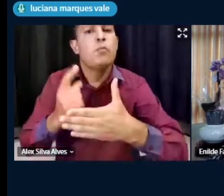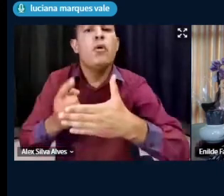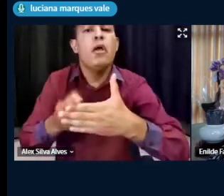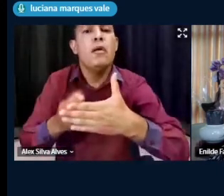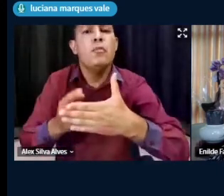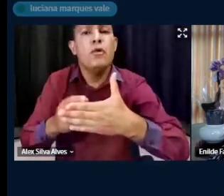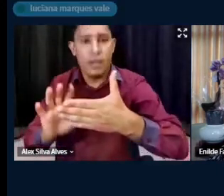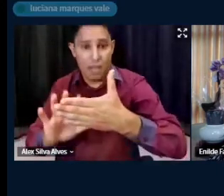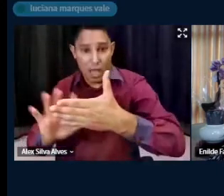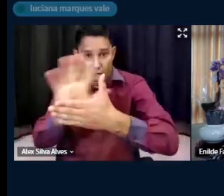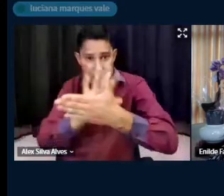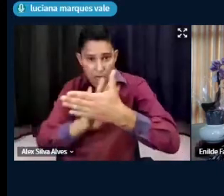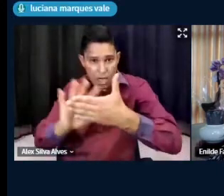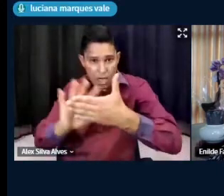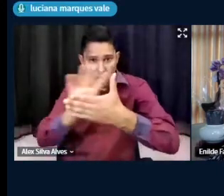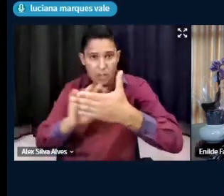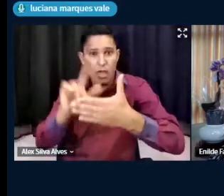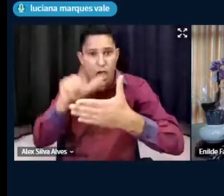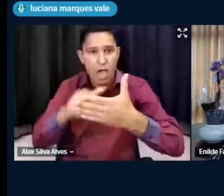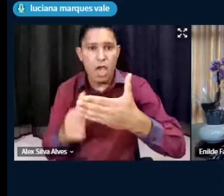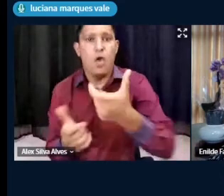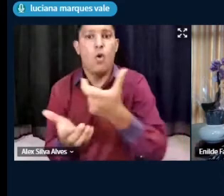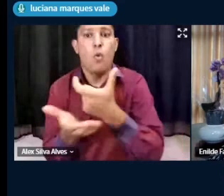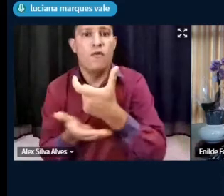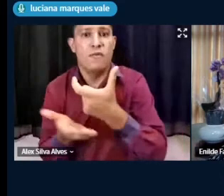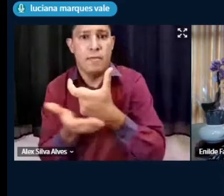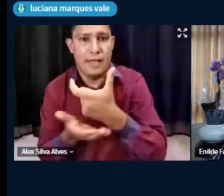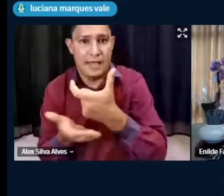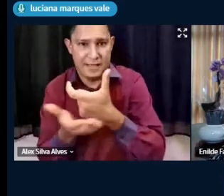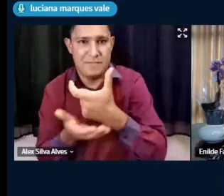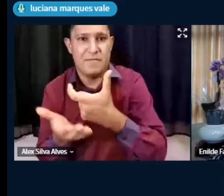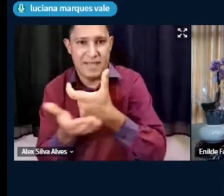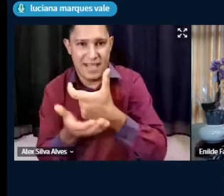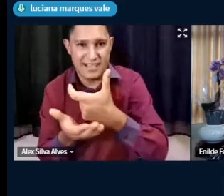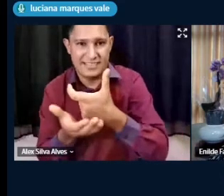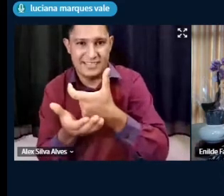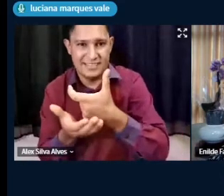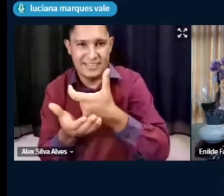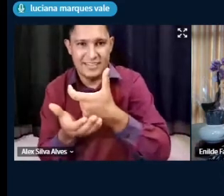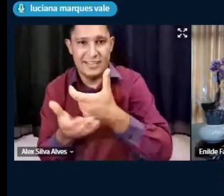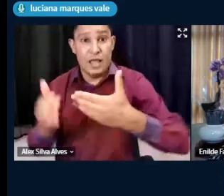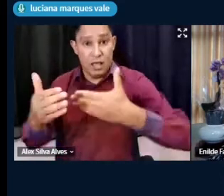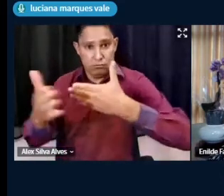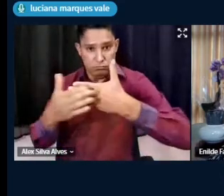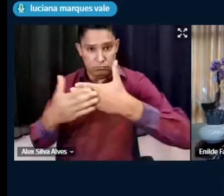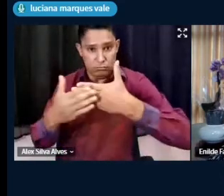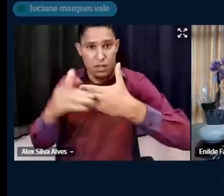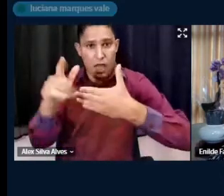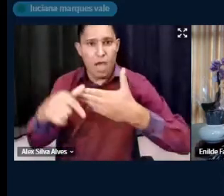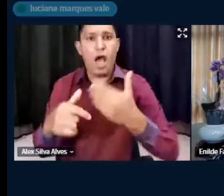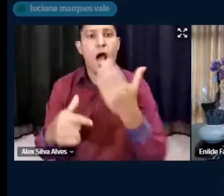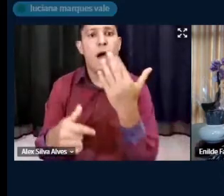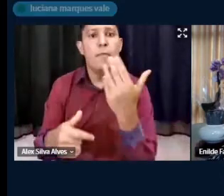forma. Por que assim? Porque aqui nós temos o morfema base,